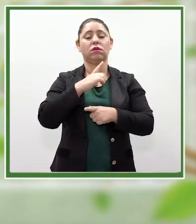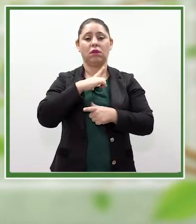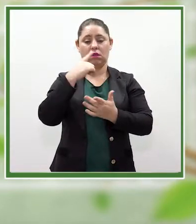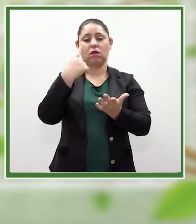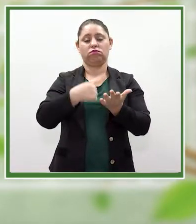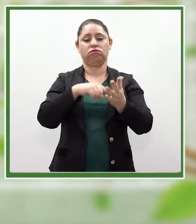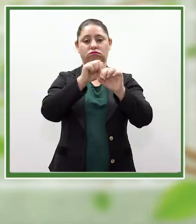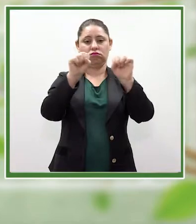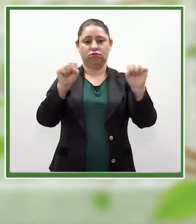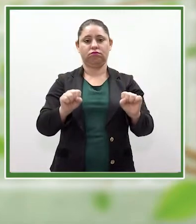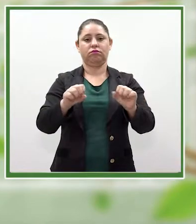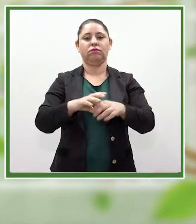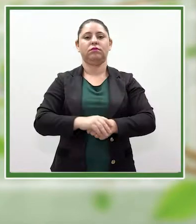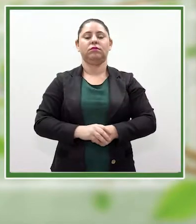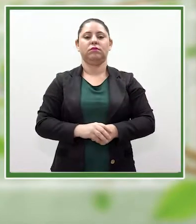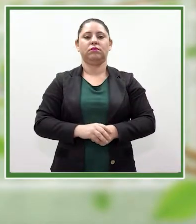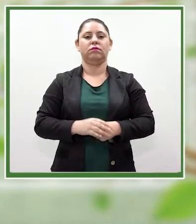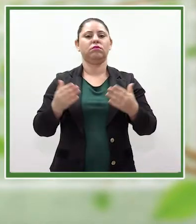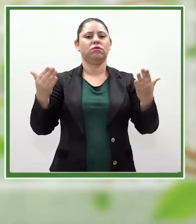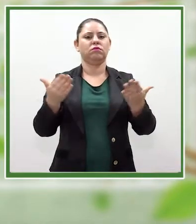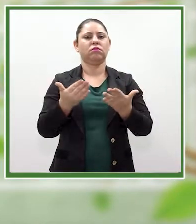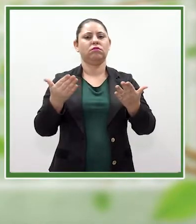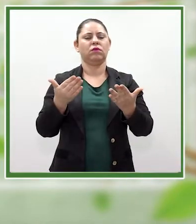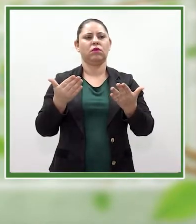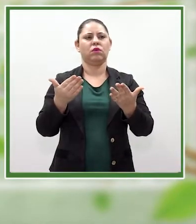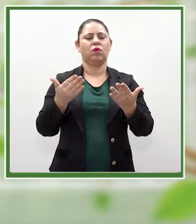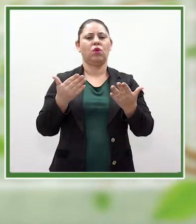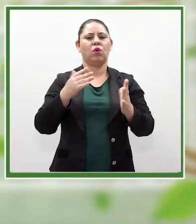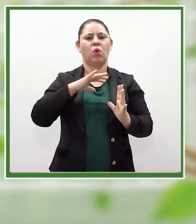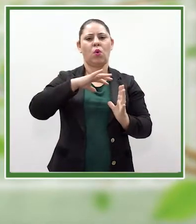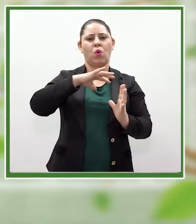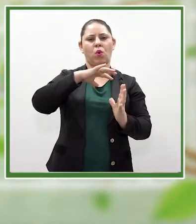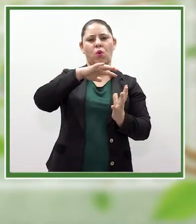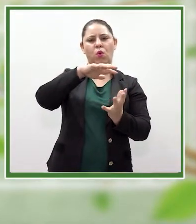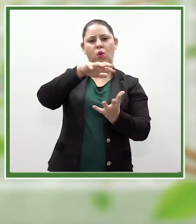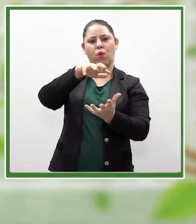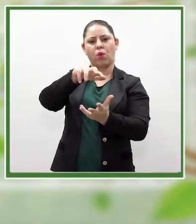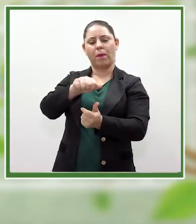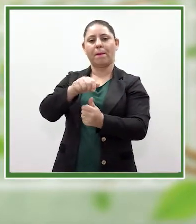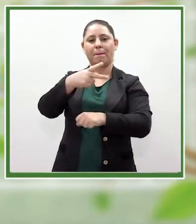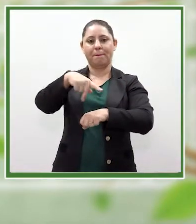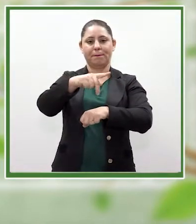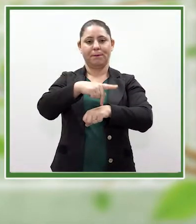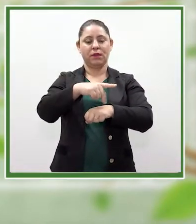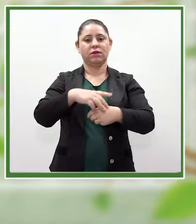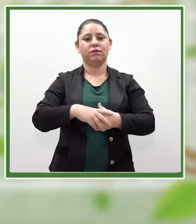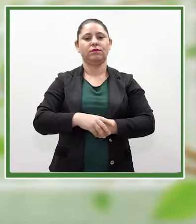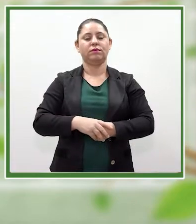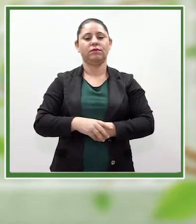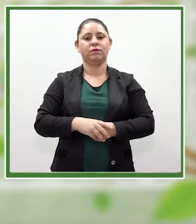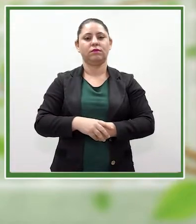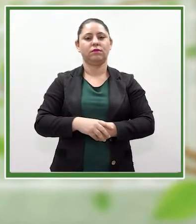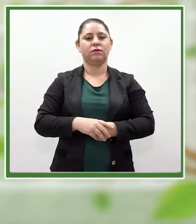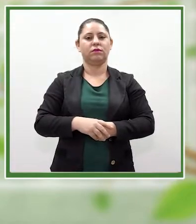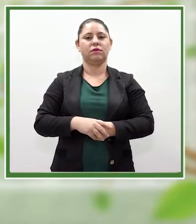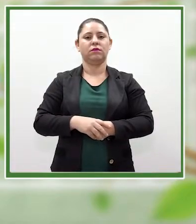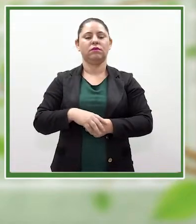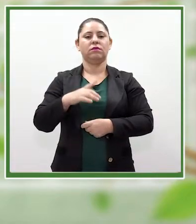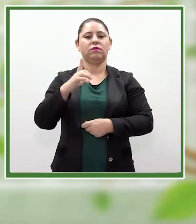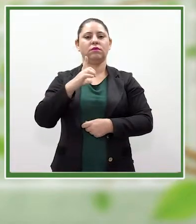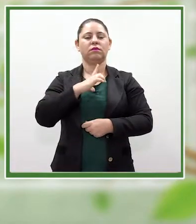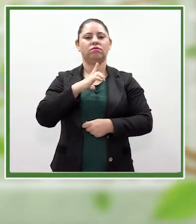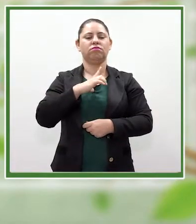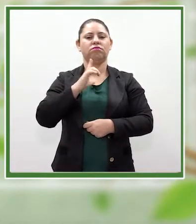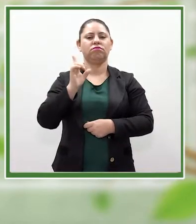aí entre os estados que adotam esse tipo de sistema. Agora, no âmbito mundial, né, em termos de